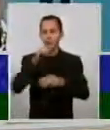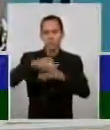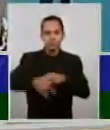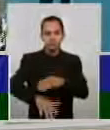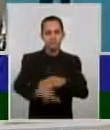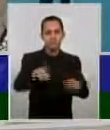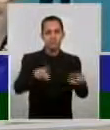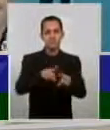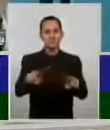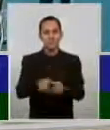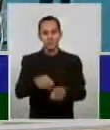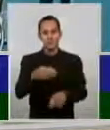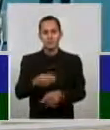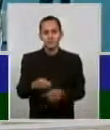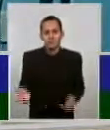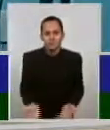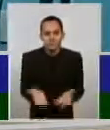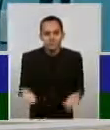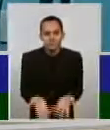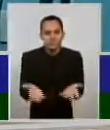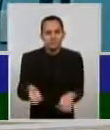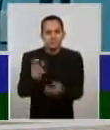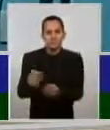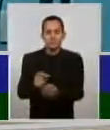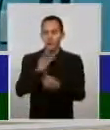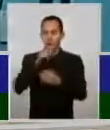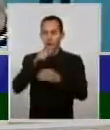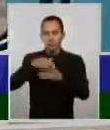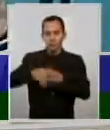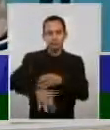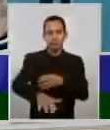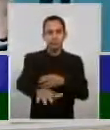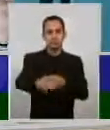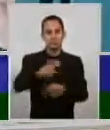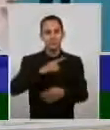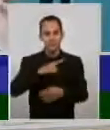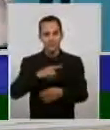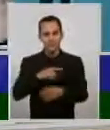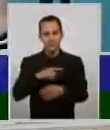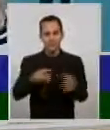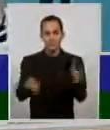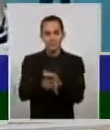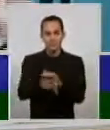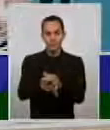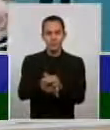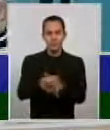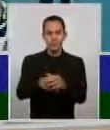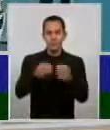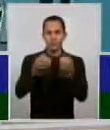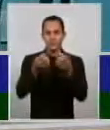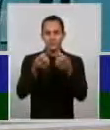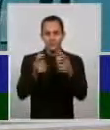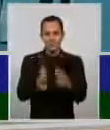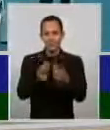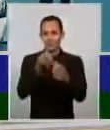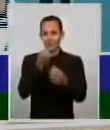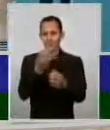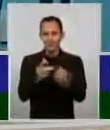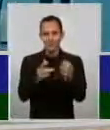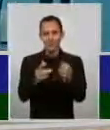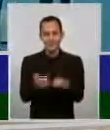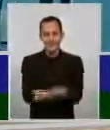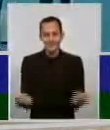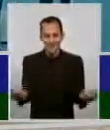nascentes, incentivando a cabeceira de abastecimento do Bom Jardim, das